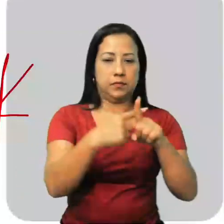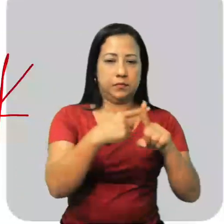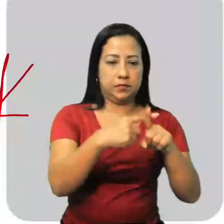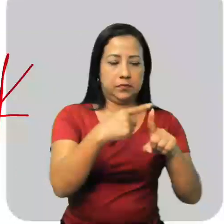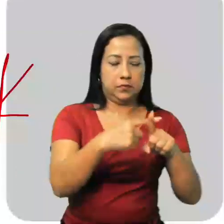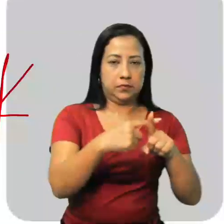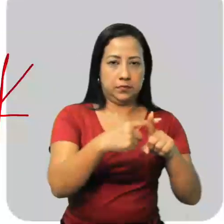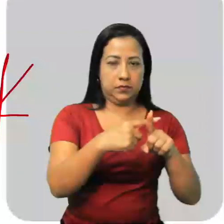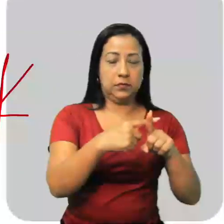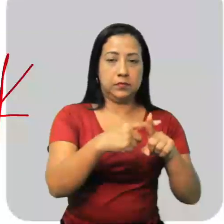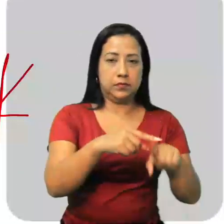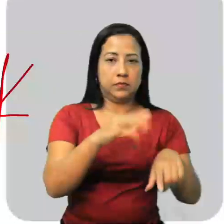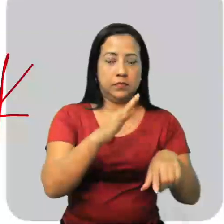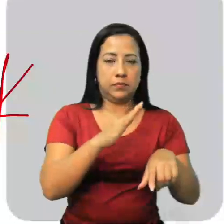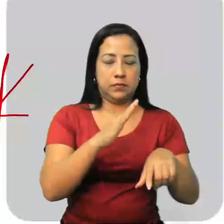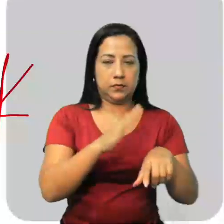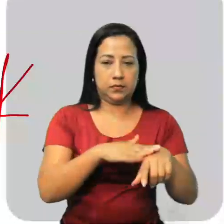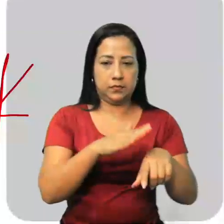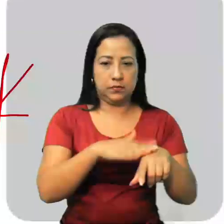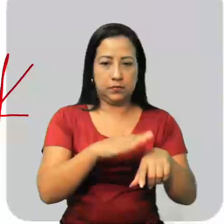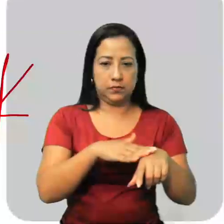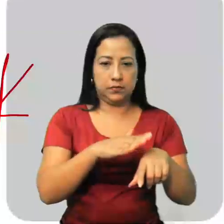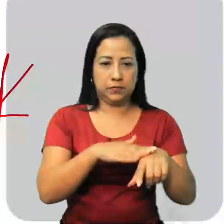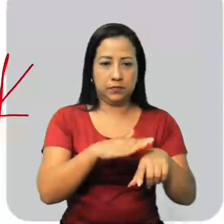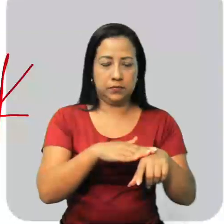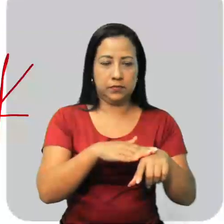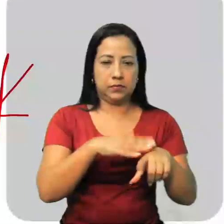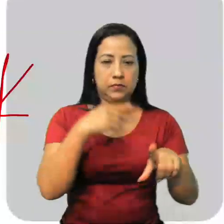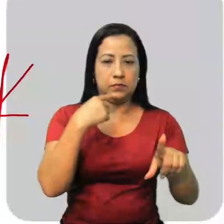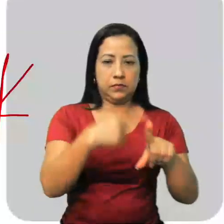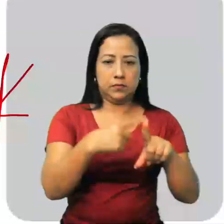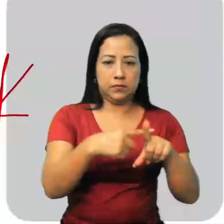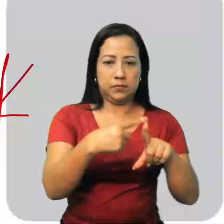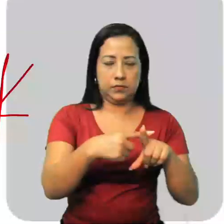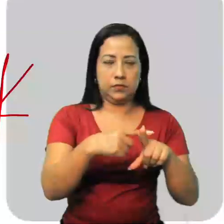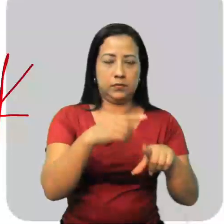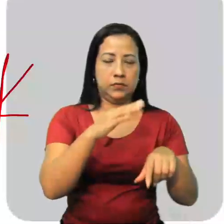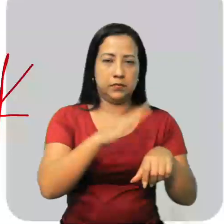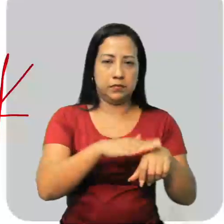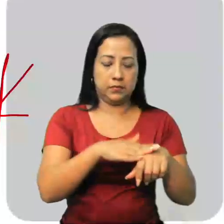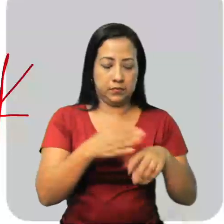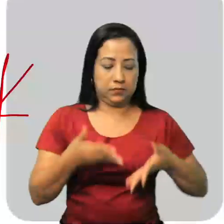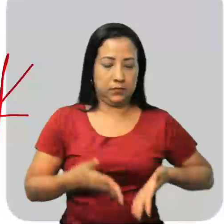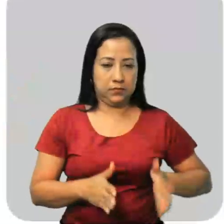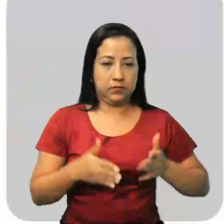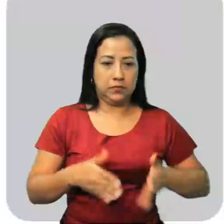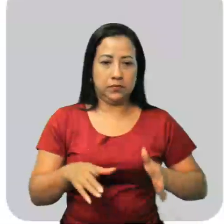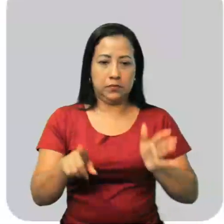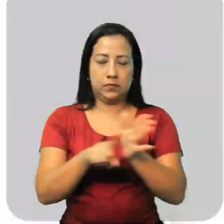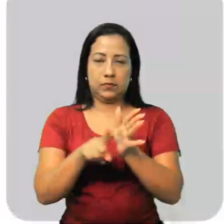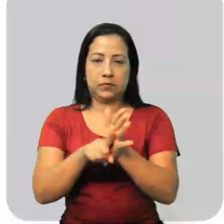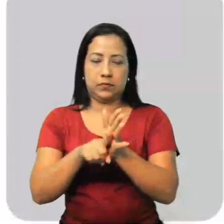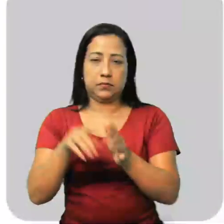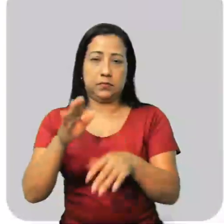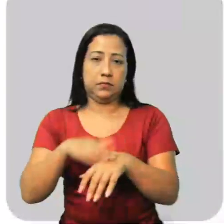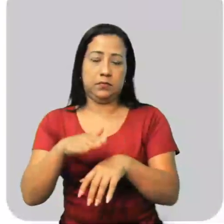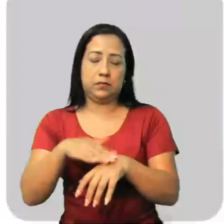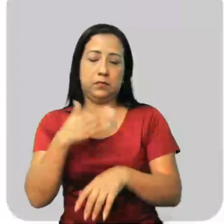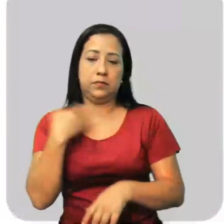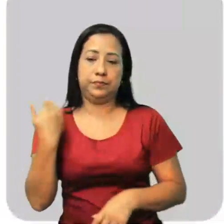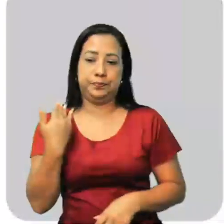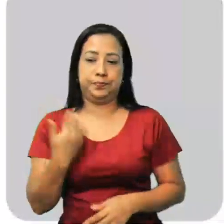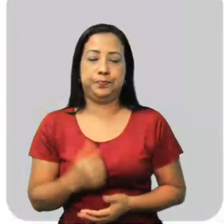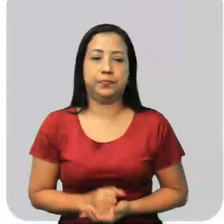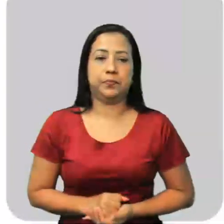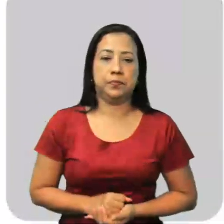morte que nascimento. Nulo, equivalente da quantidade de nascimento e de mortes. Fechou isso aí?